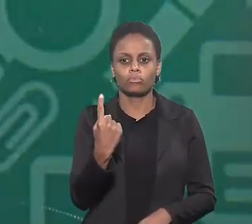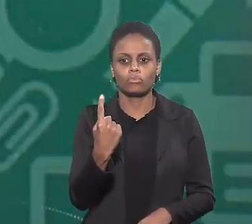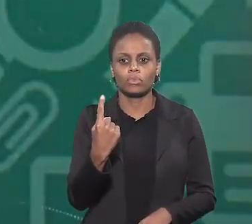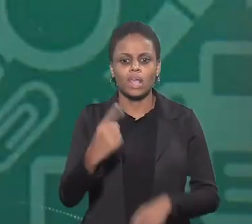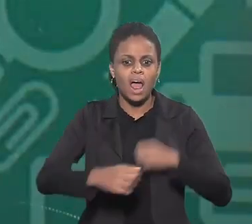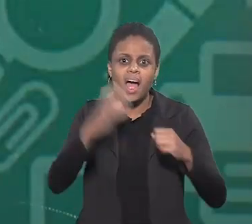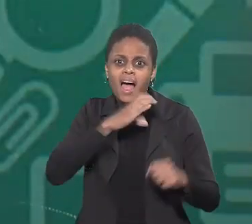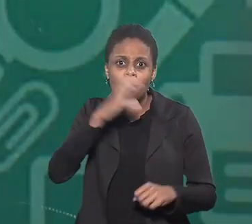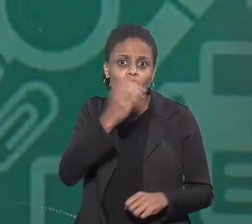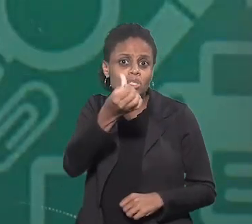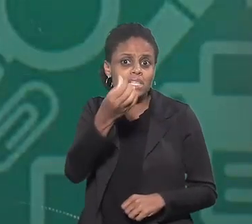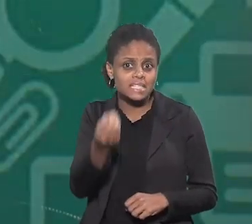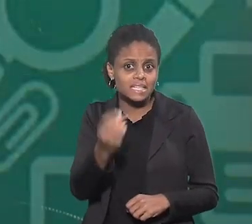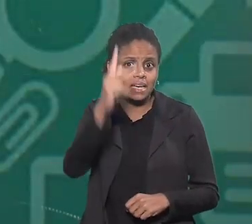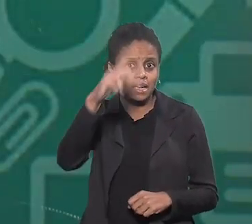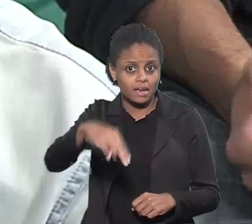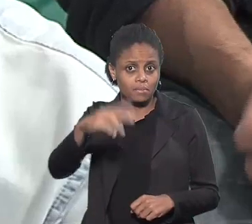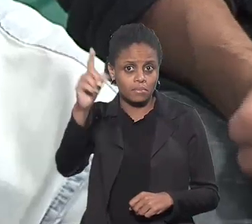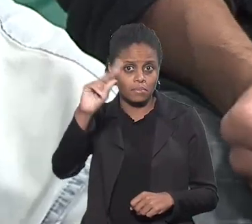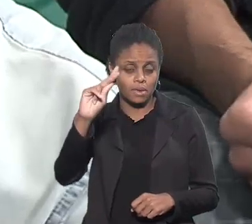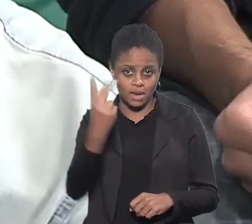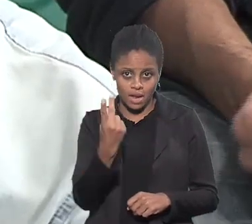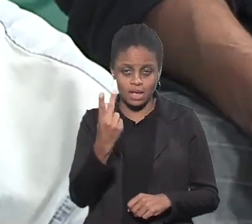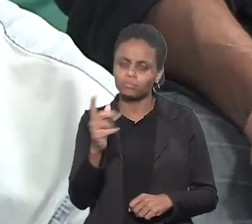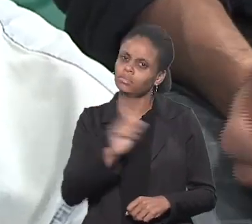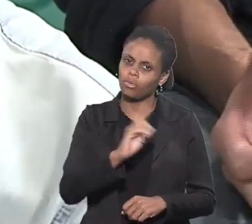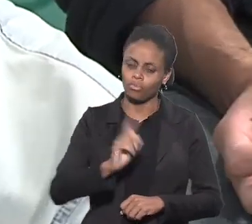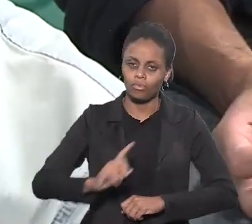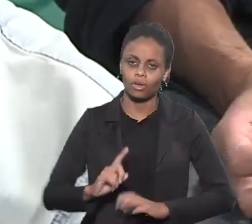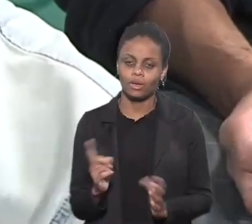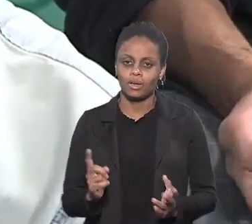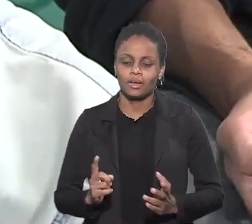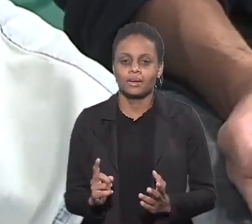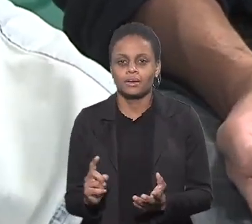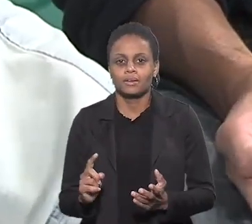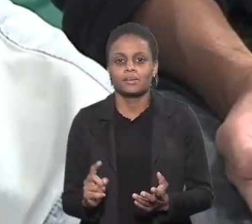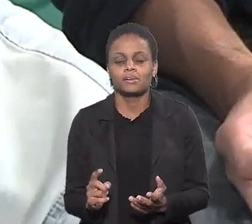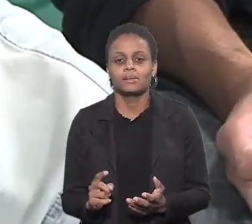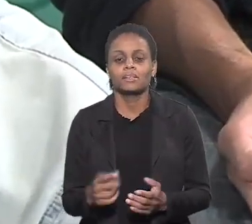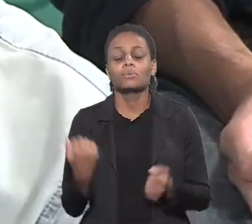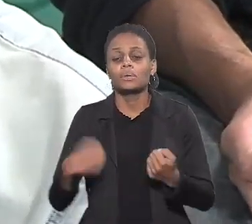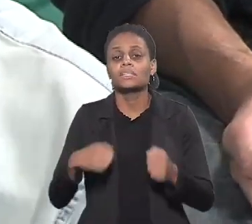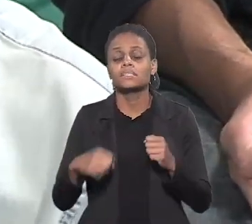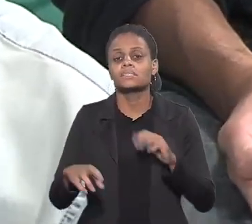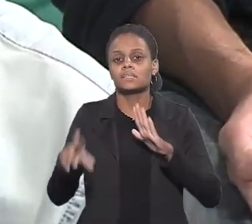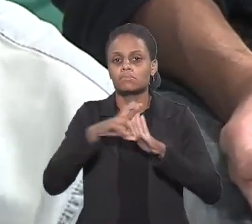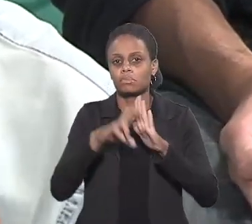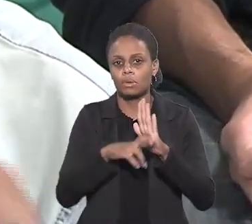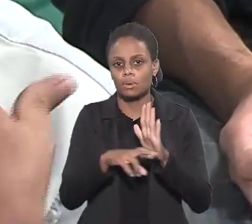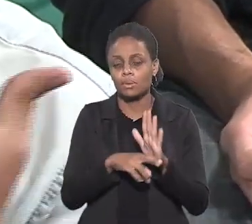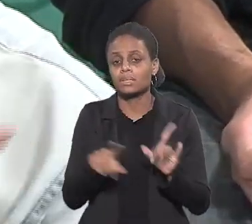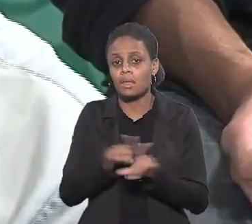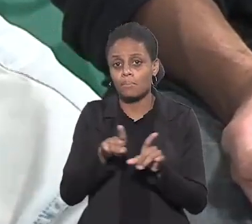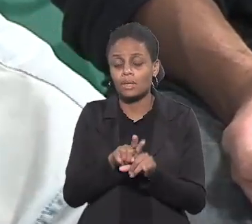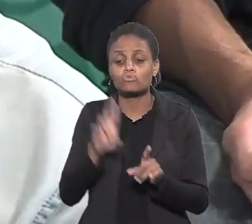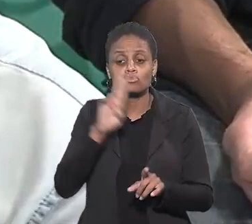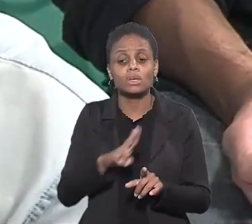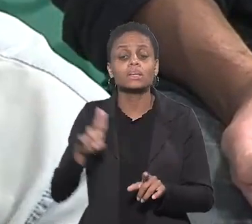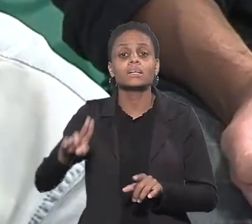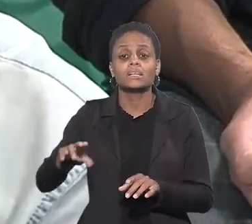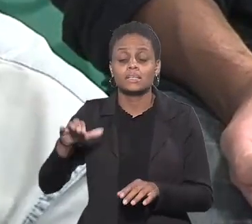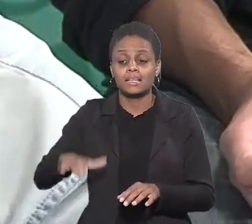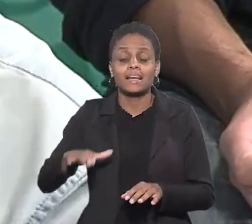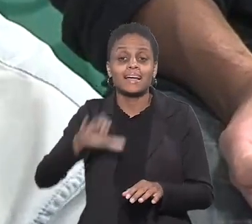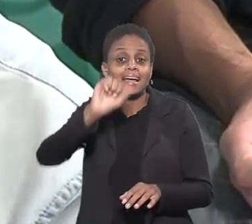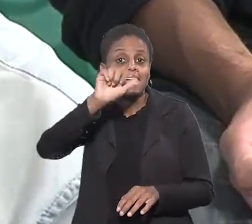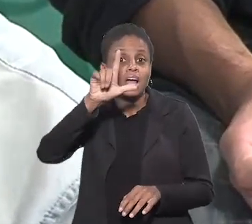hora. Não vou fazer isso. Então, acho que a regulamentação nesse sentido de ocupar também a calçada